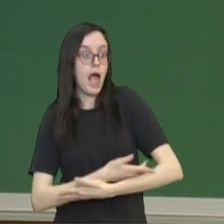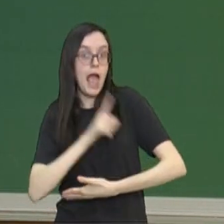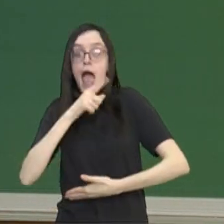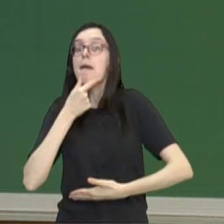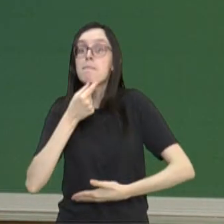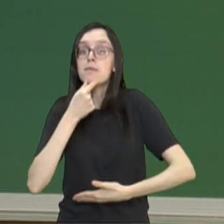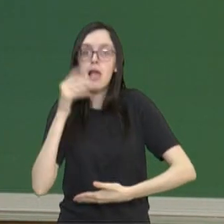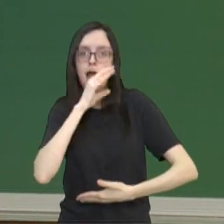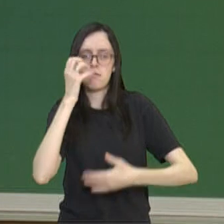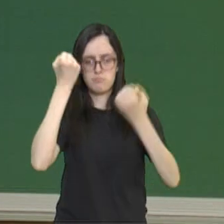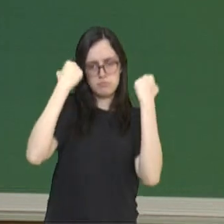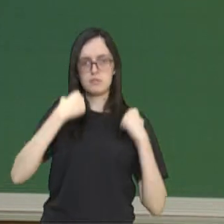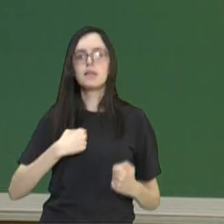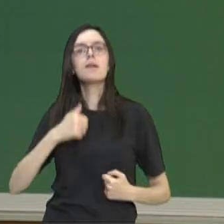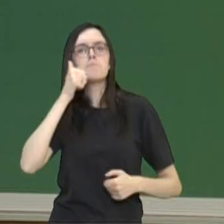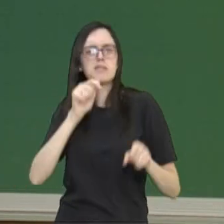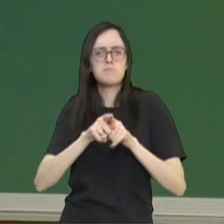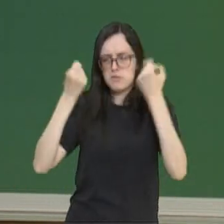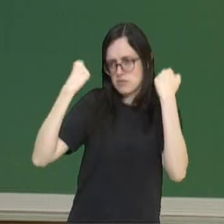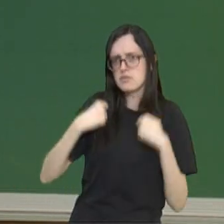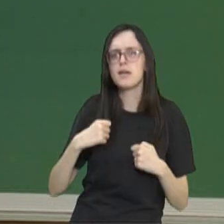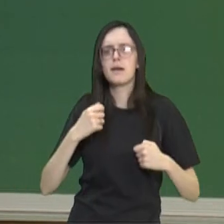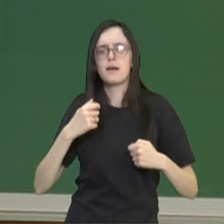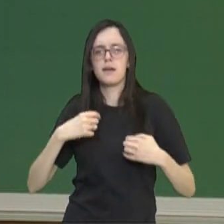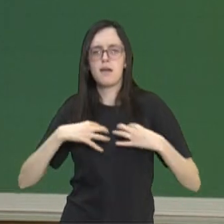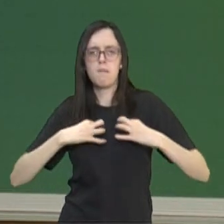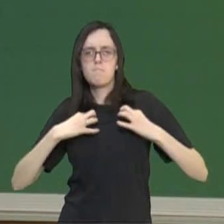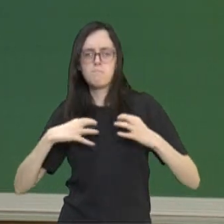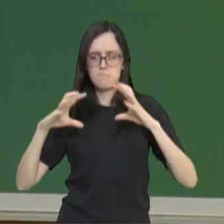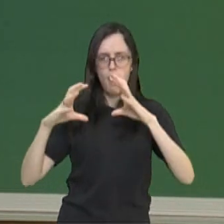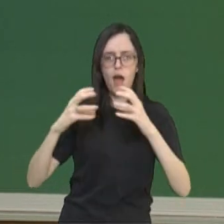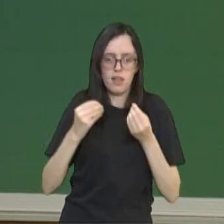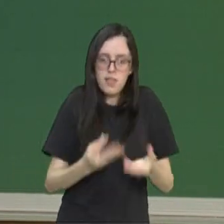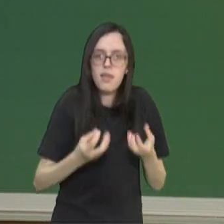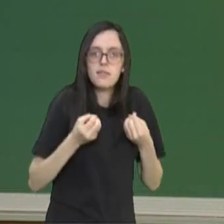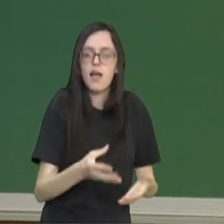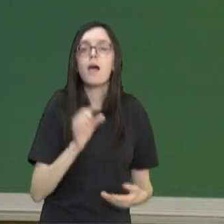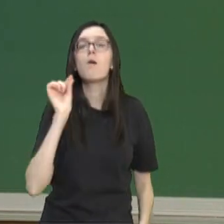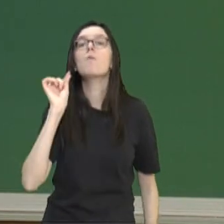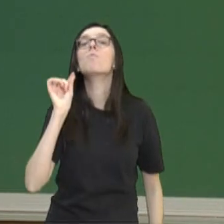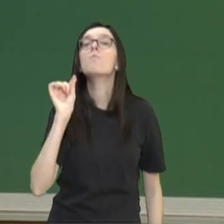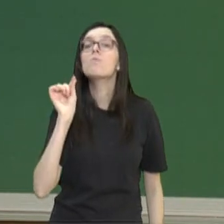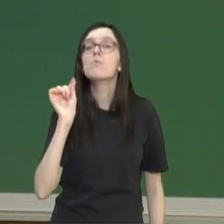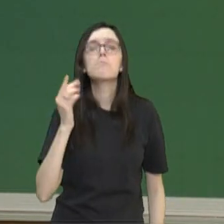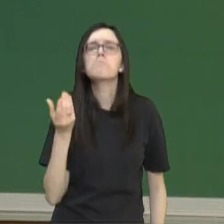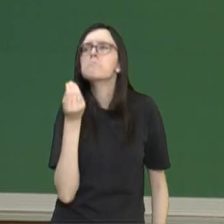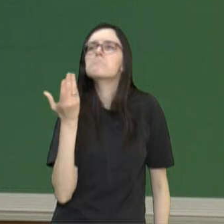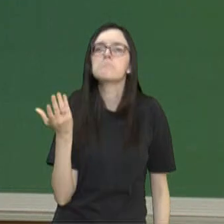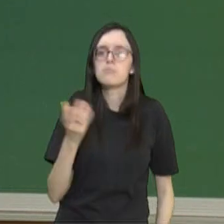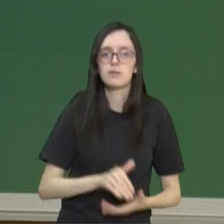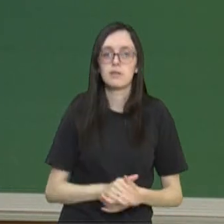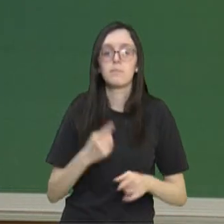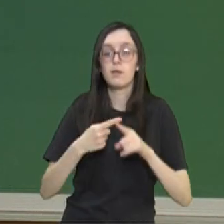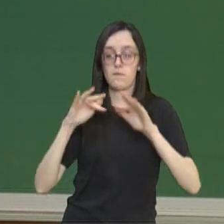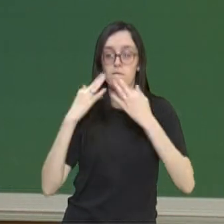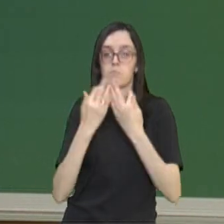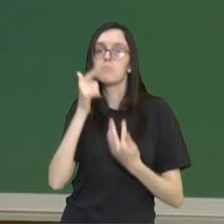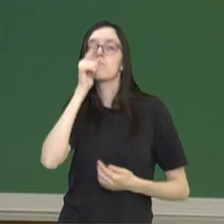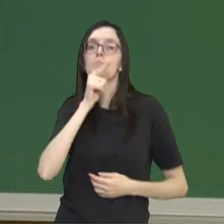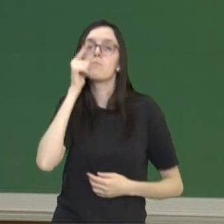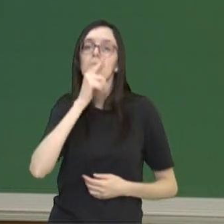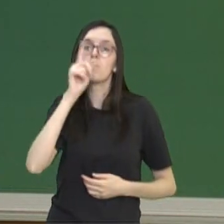questões, mas também ele é considerado uma das modalidades de maior visibilidade ou de ascensão social.